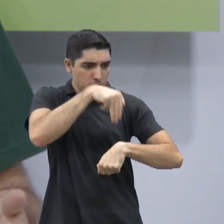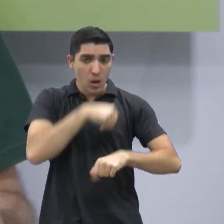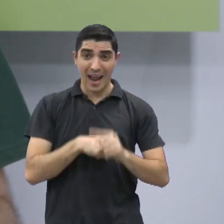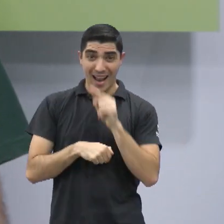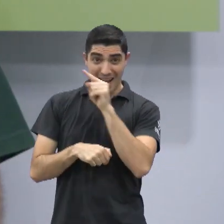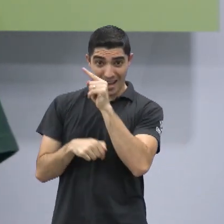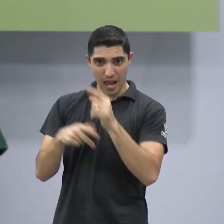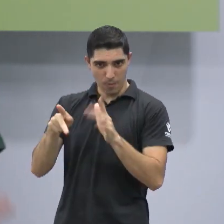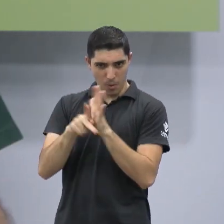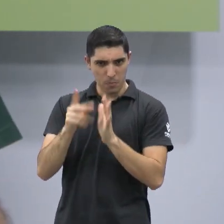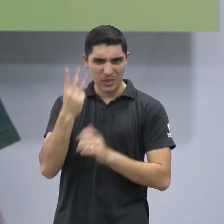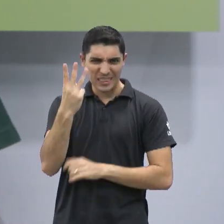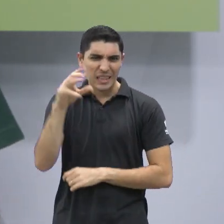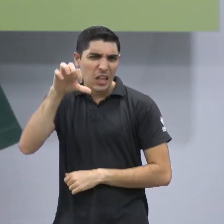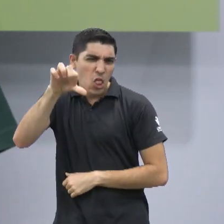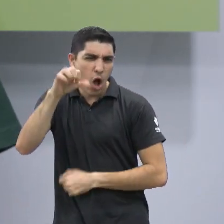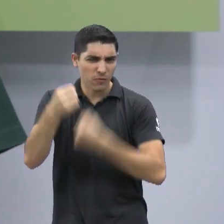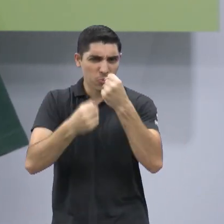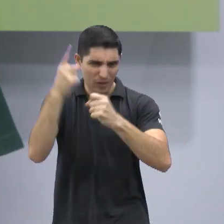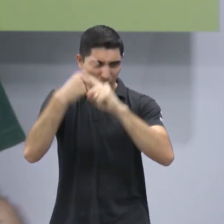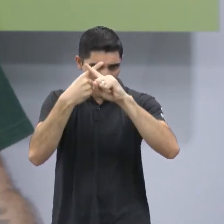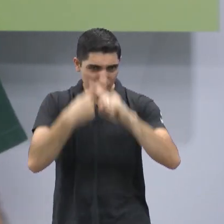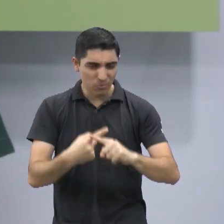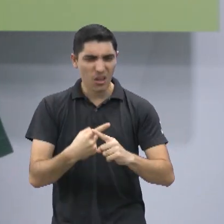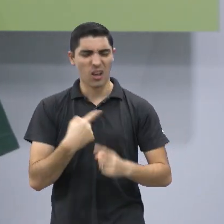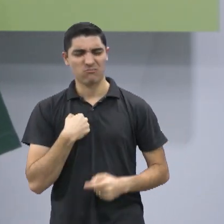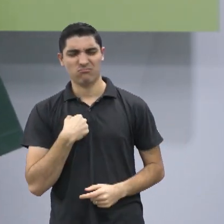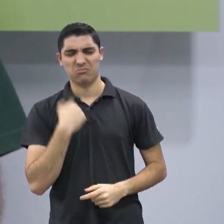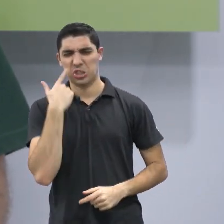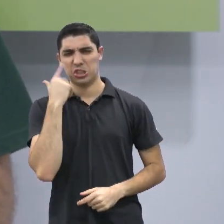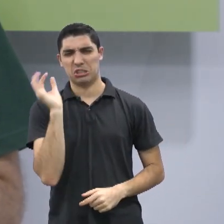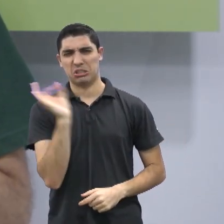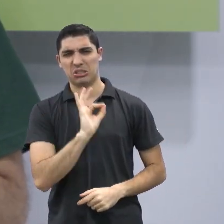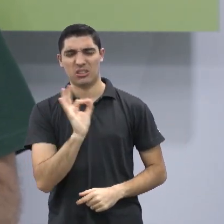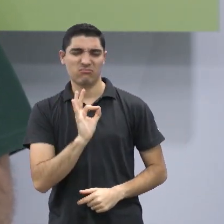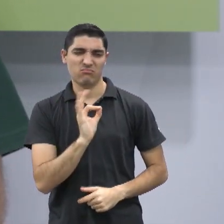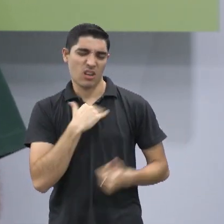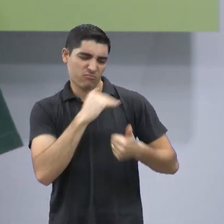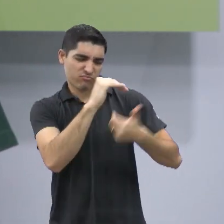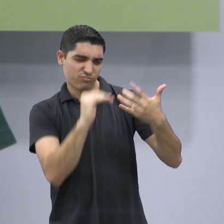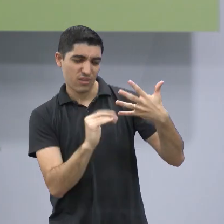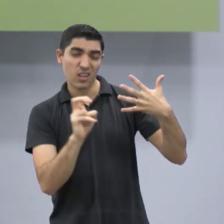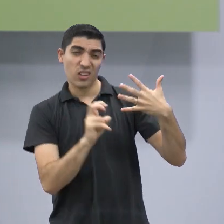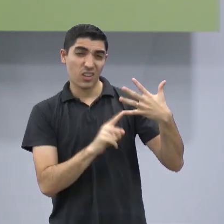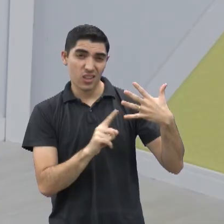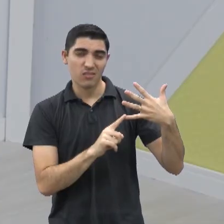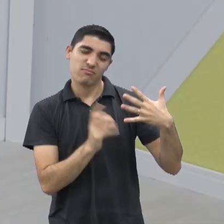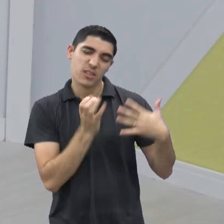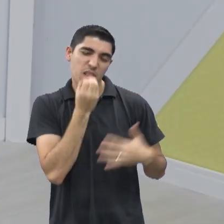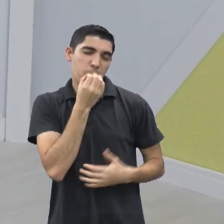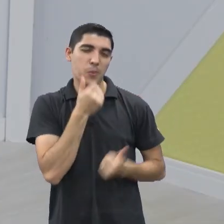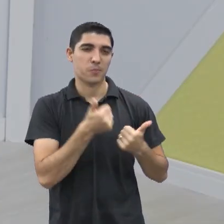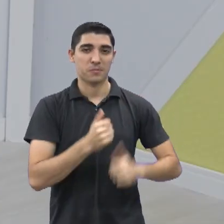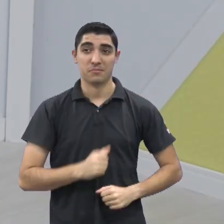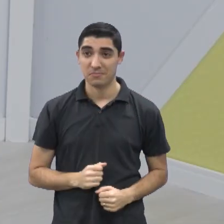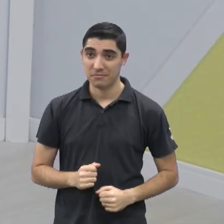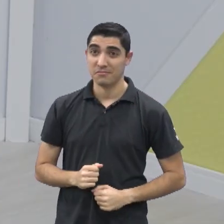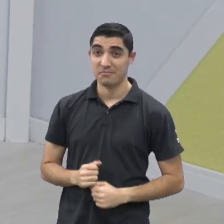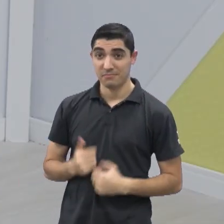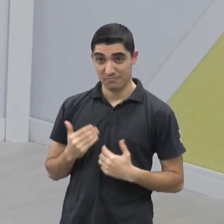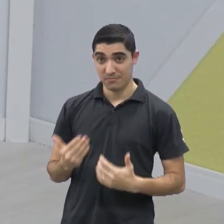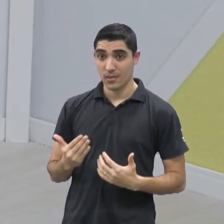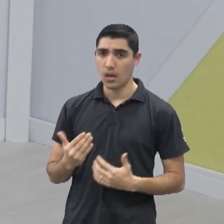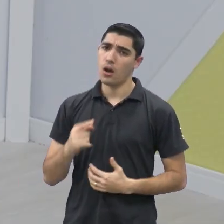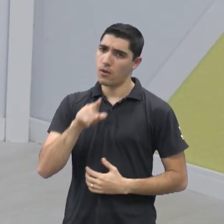prova deu 39, estou sem entender nada. Fiquei em quinto lugar, pelo menos na categoria. Isso é importante. Vamos fazer